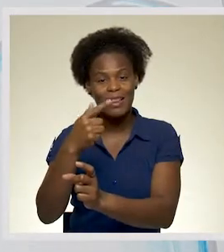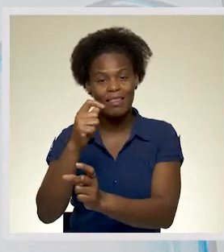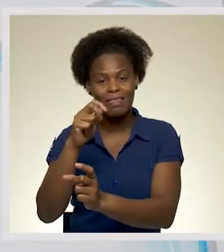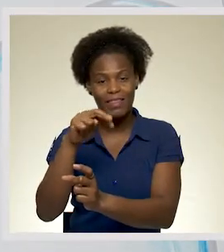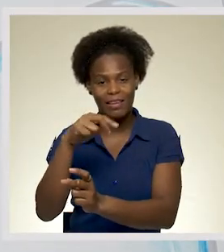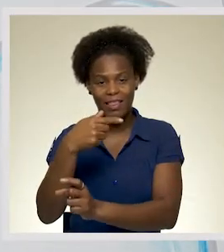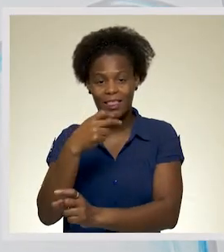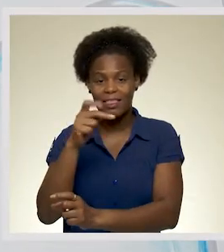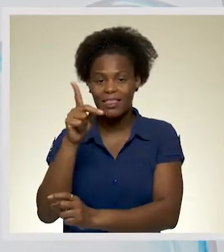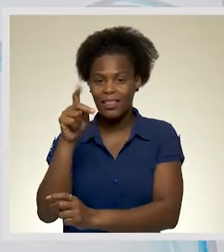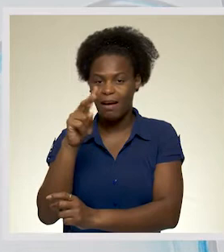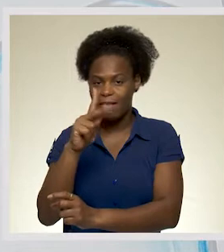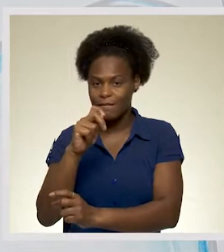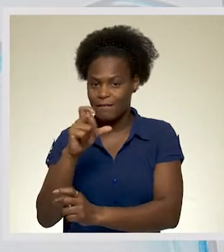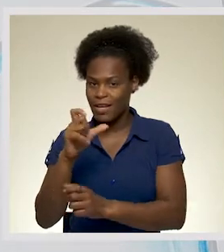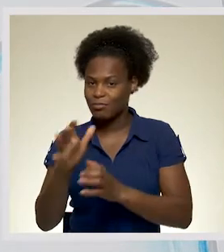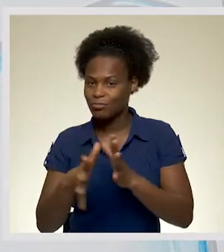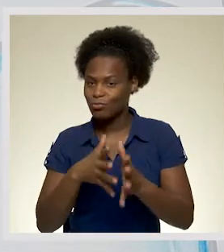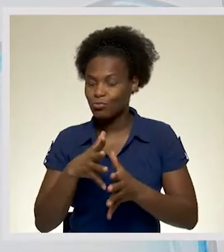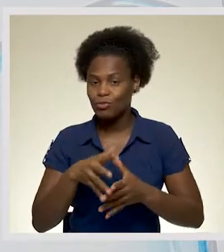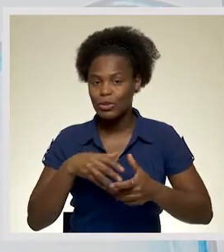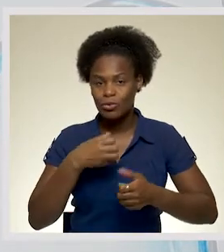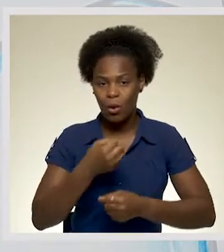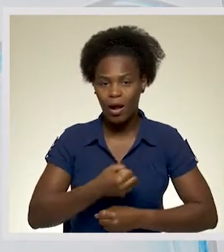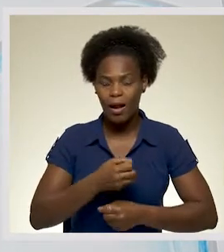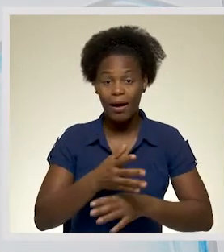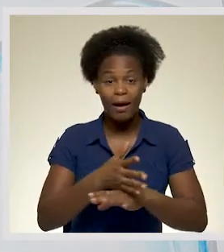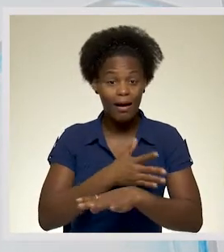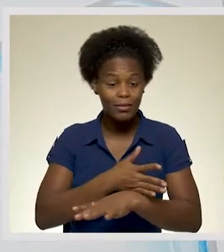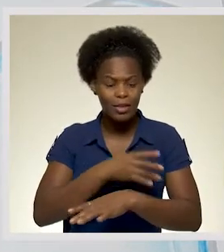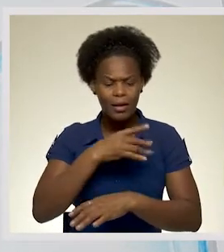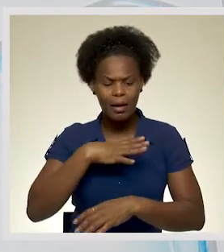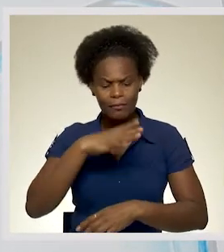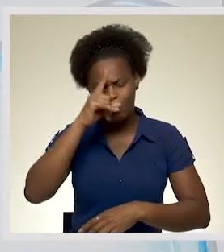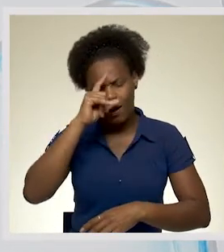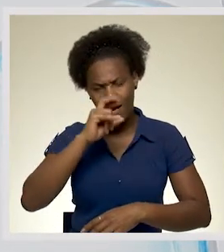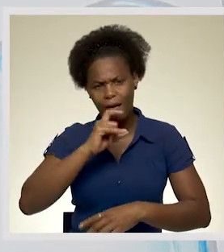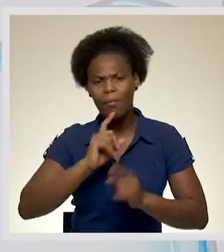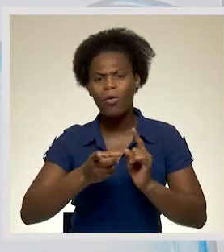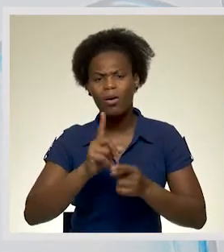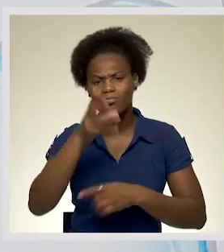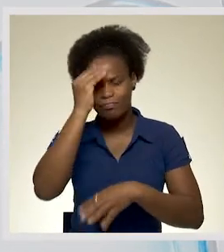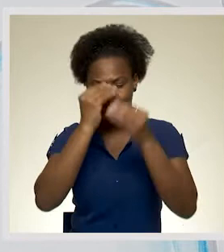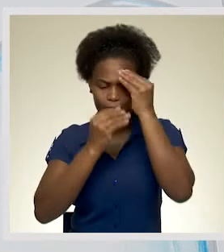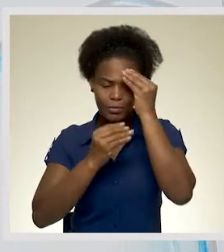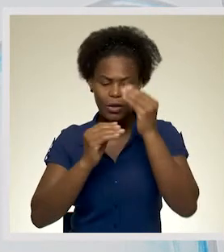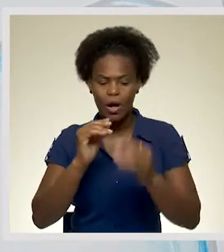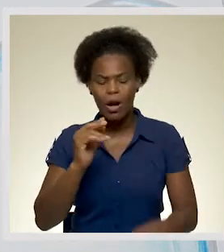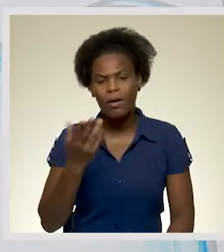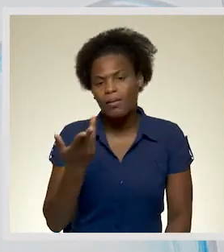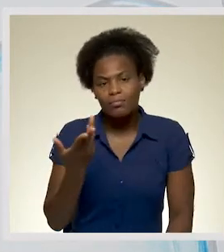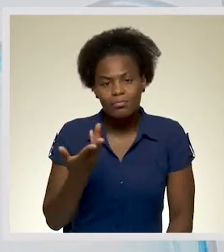propriamente dita, eu gostaria de fazermos uma pequena recapitulação o que aprendeu ou